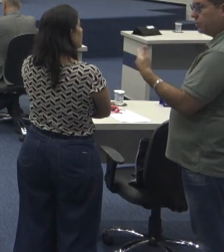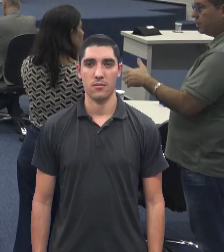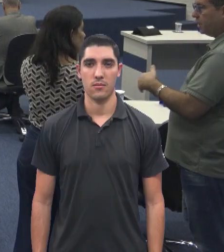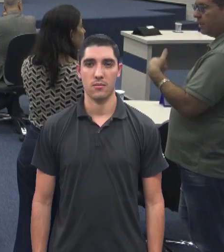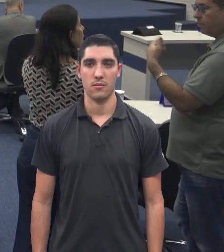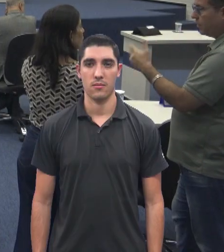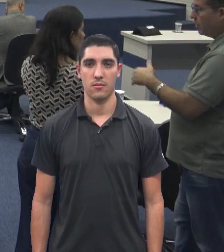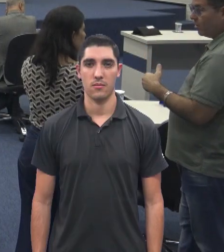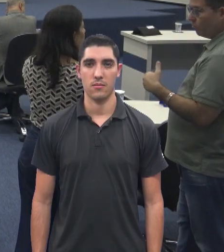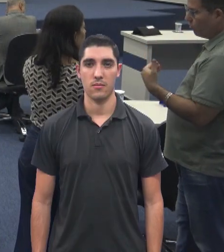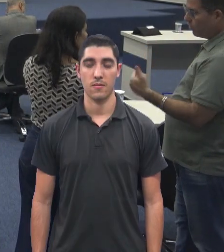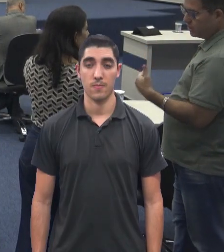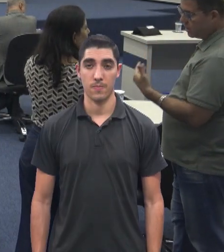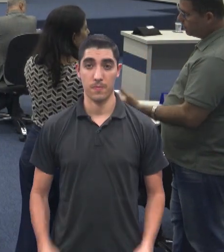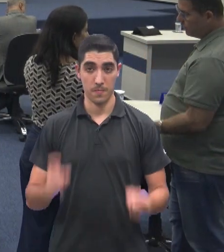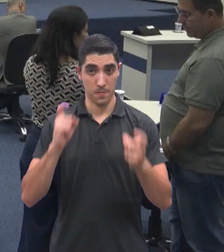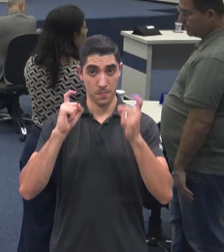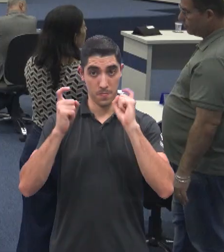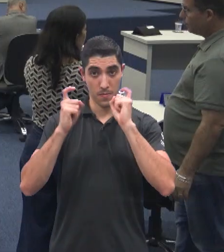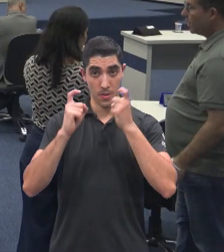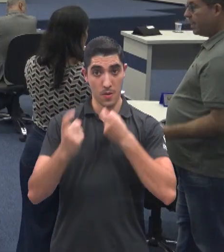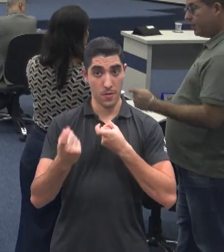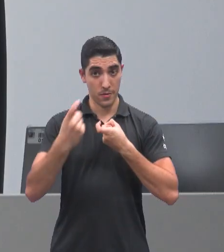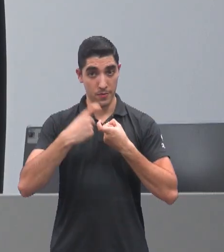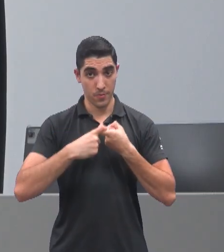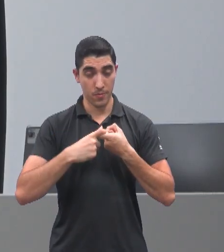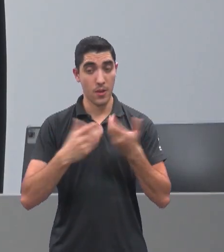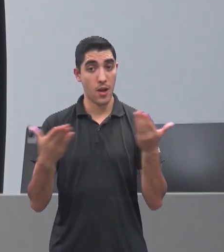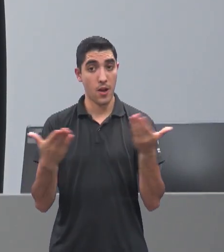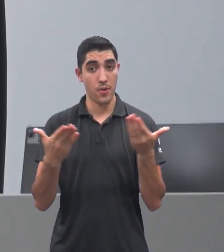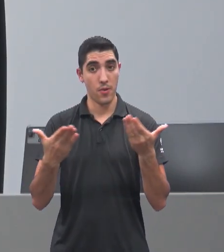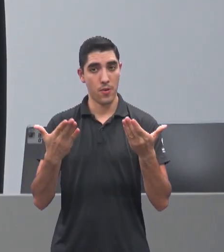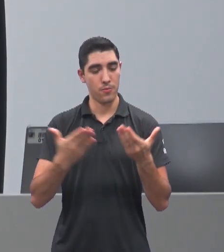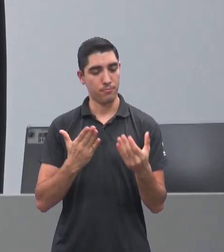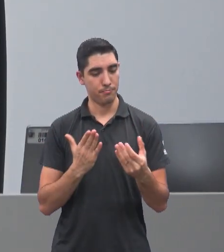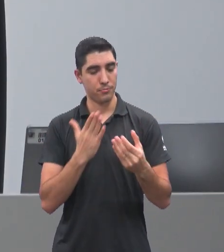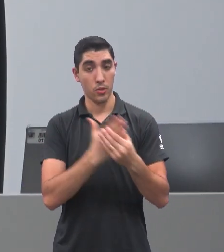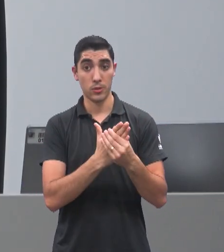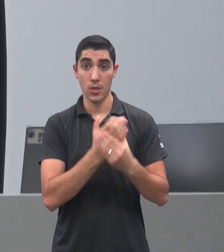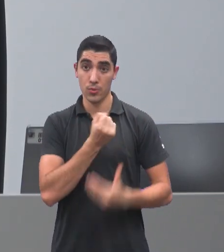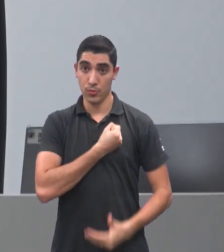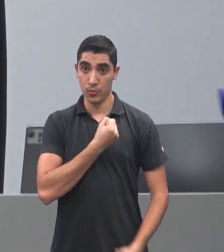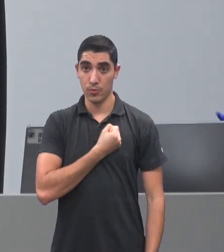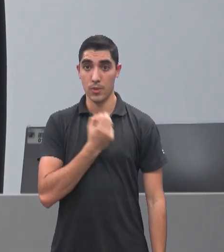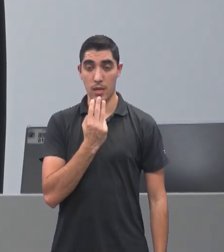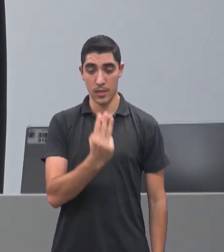Reaberta a presente sessão, em discussão o processo de número